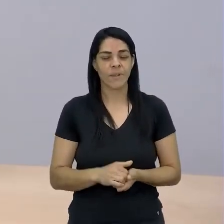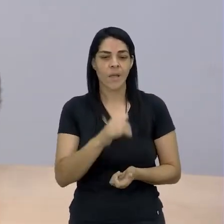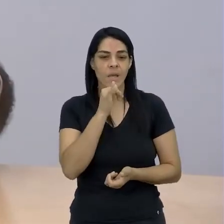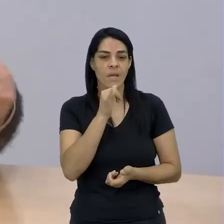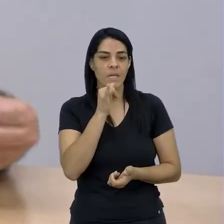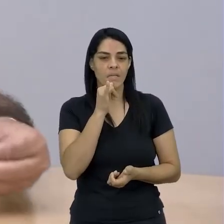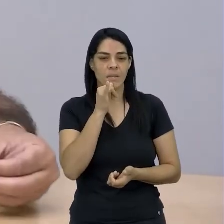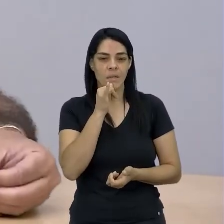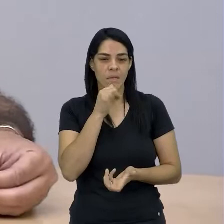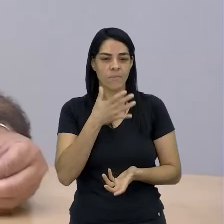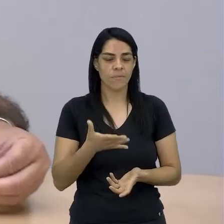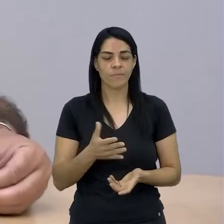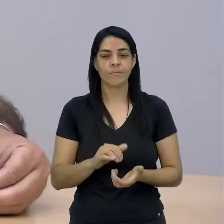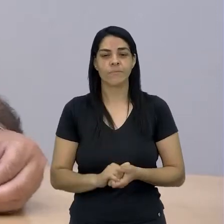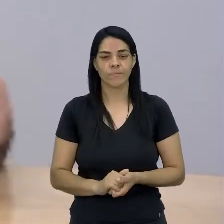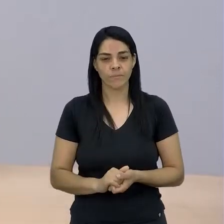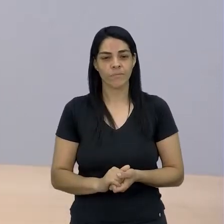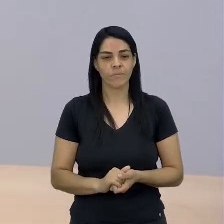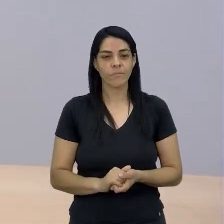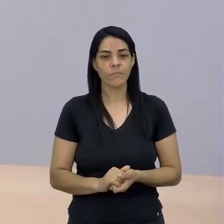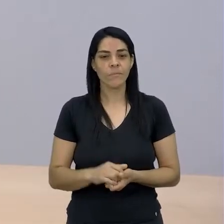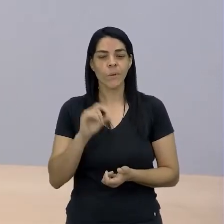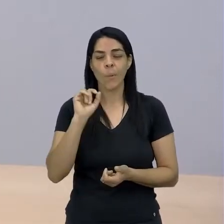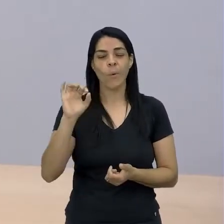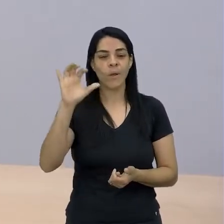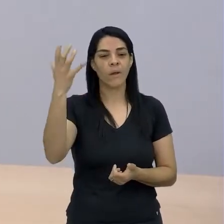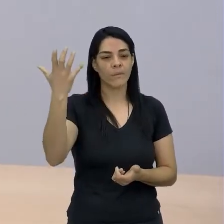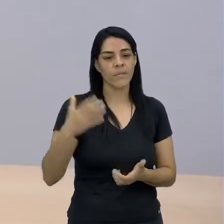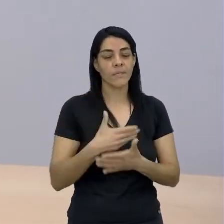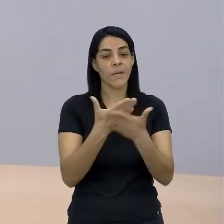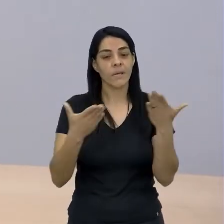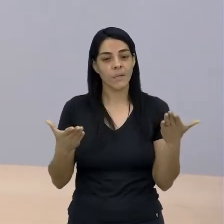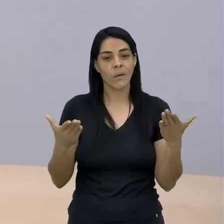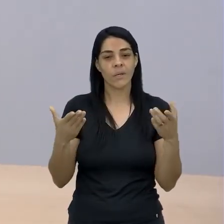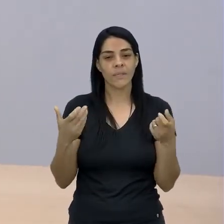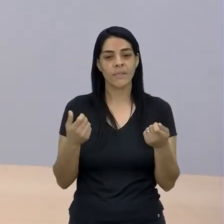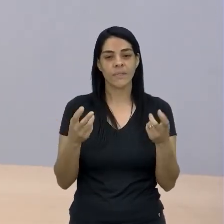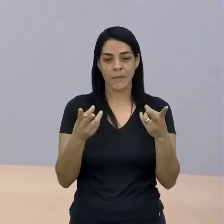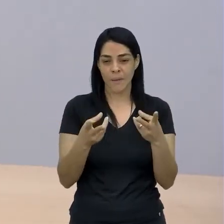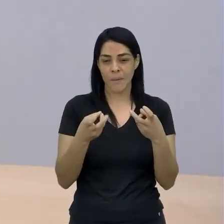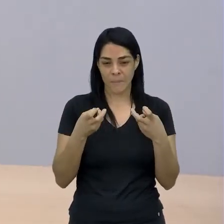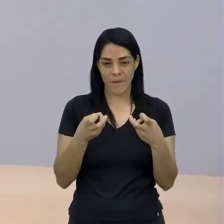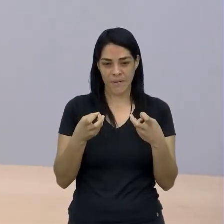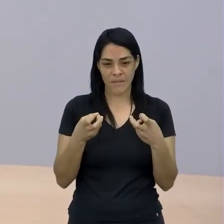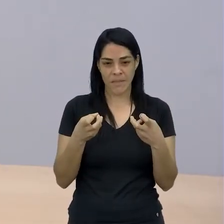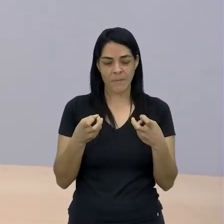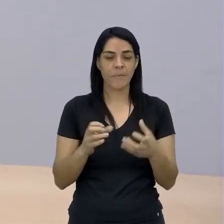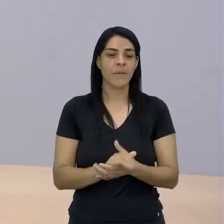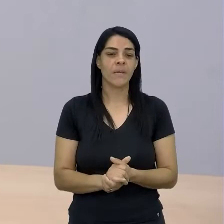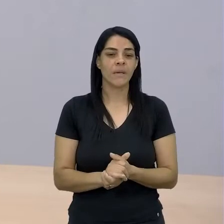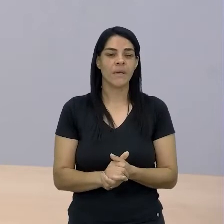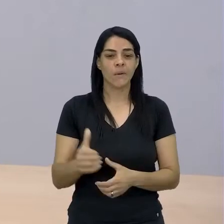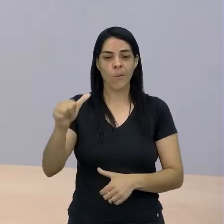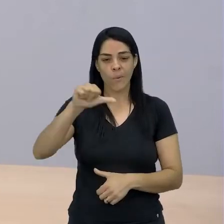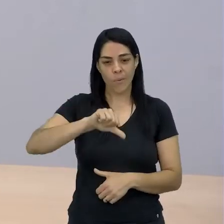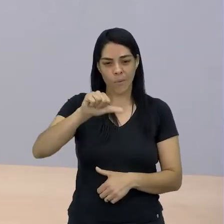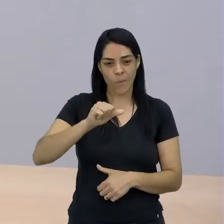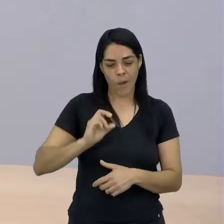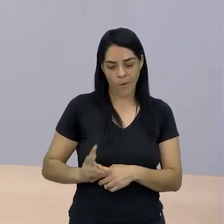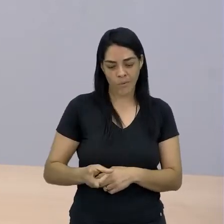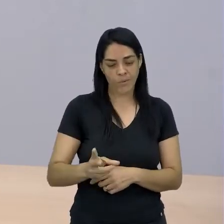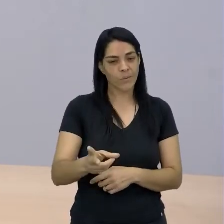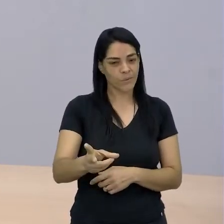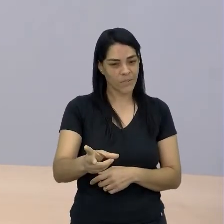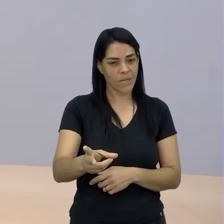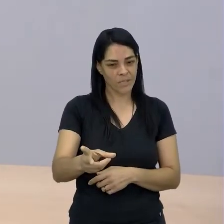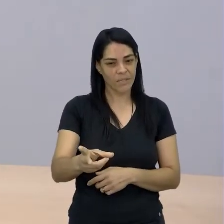num plano nocivo predatório, a gente vai comprometer a